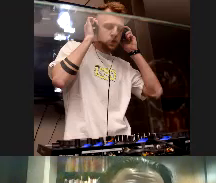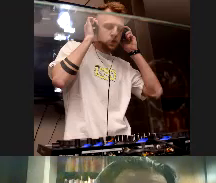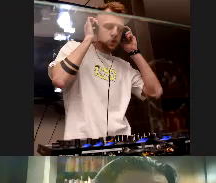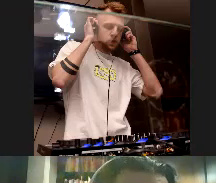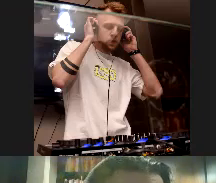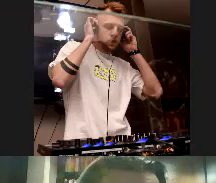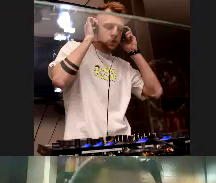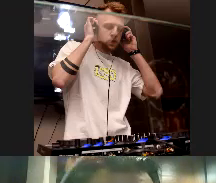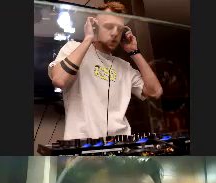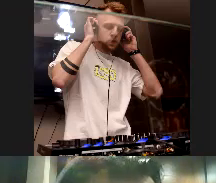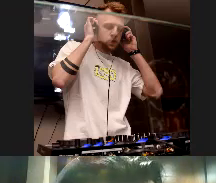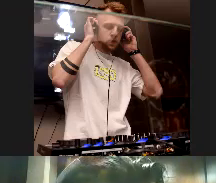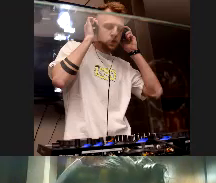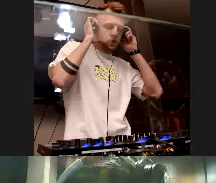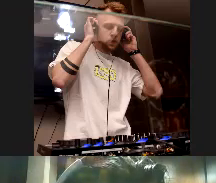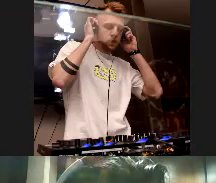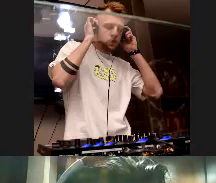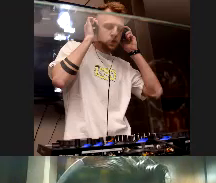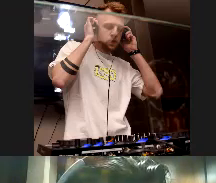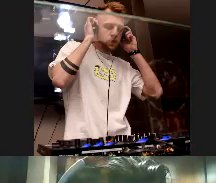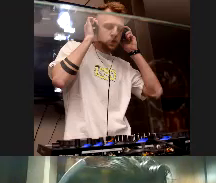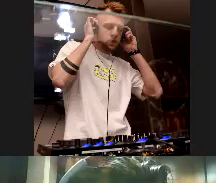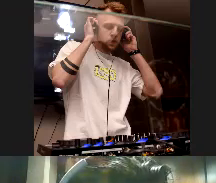no máximo que a tecnologia pode.